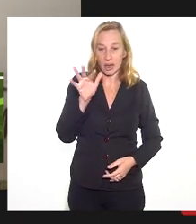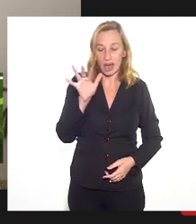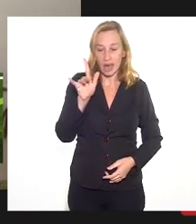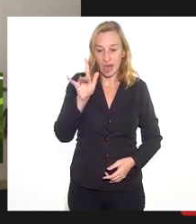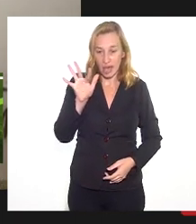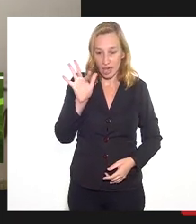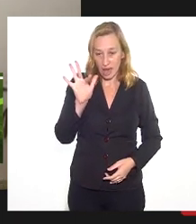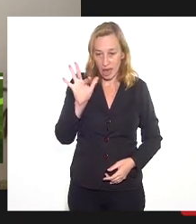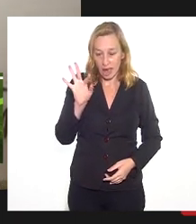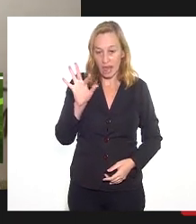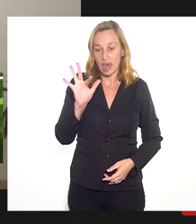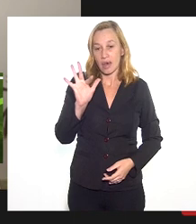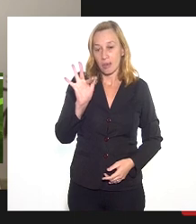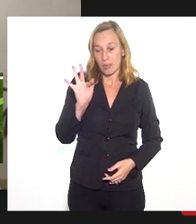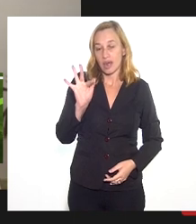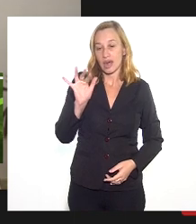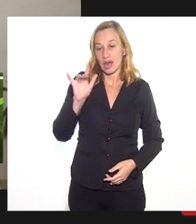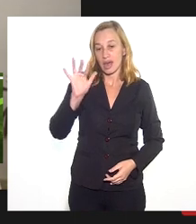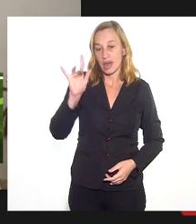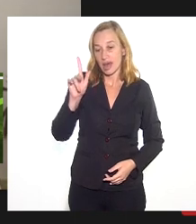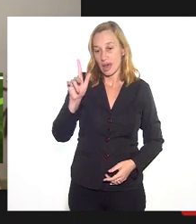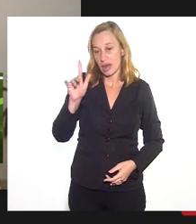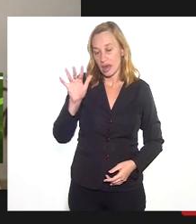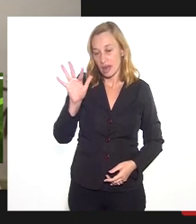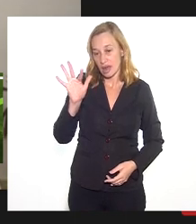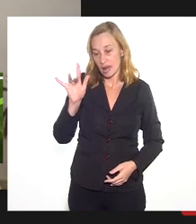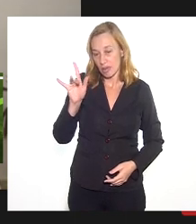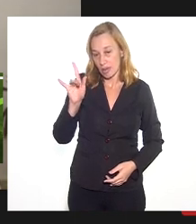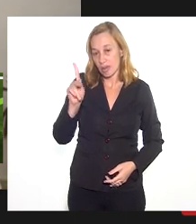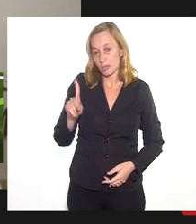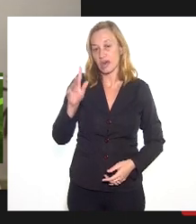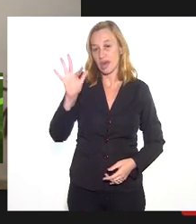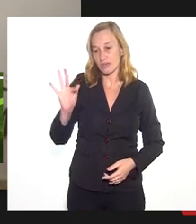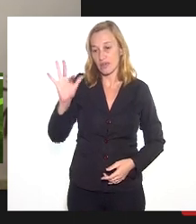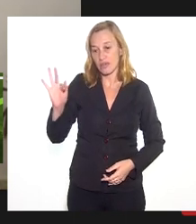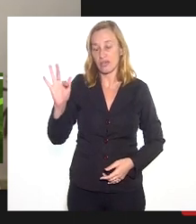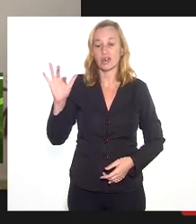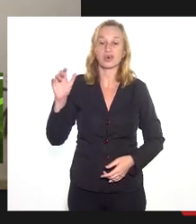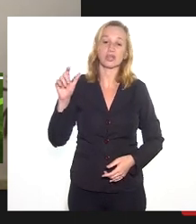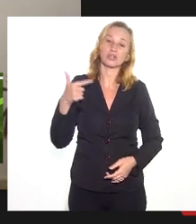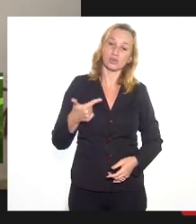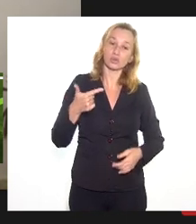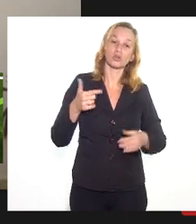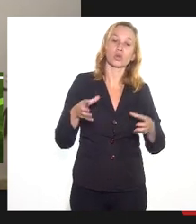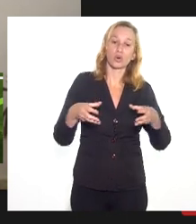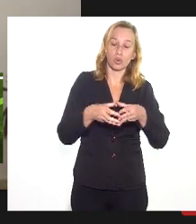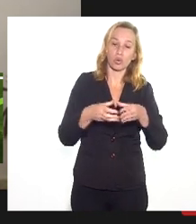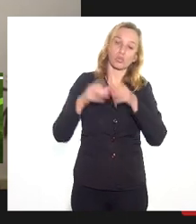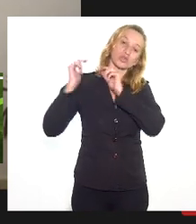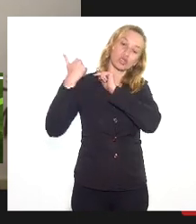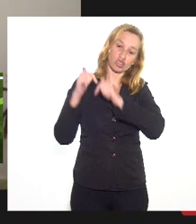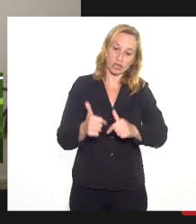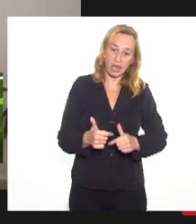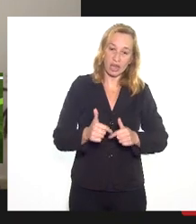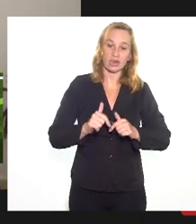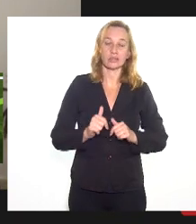um cuidado mais específico com as comunidades, com os povos tradicionais e as comunidades